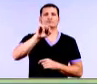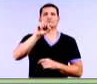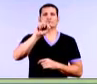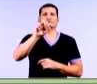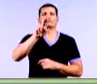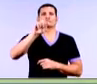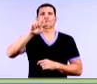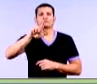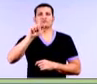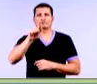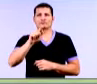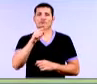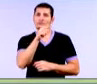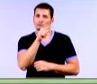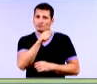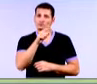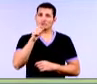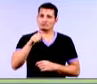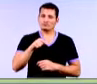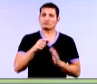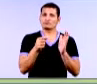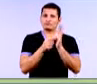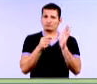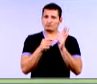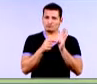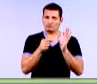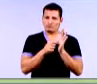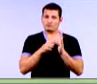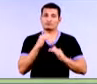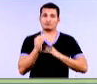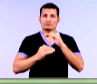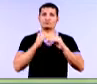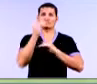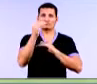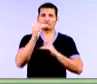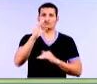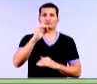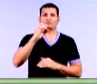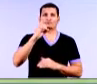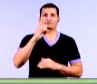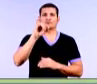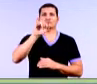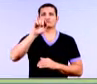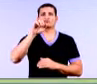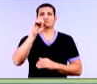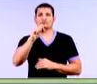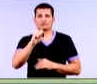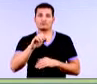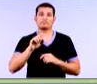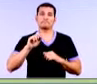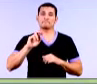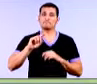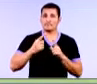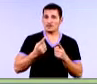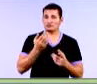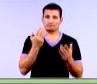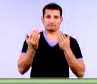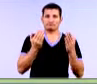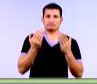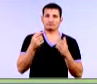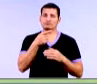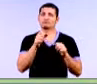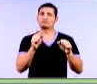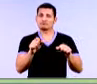G, ele serve para desenvolver pseudocódigos. Só que se a gente for analisar, eu poderia também fazer isso